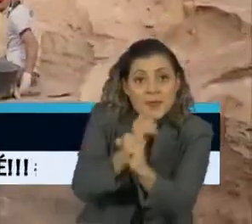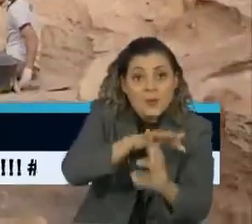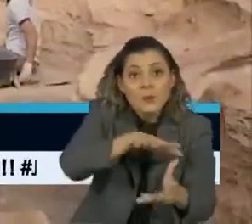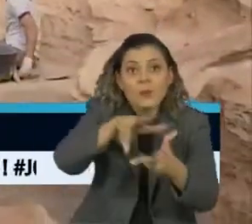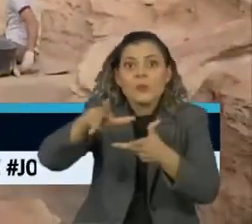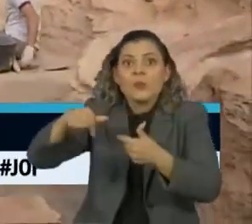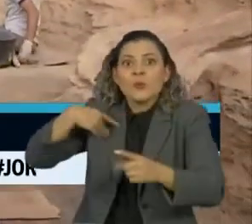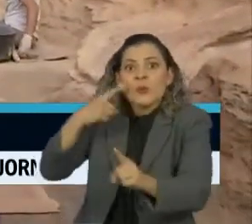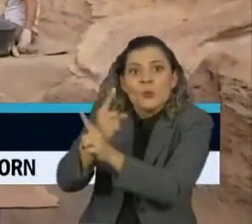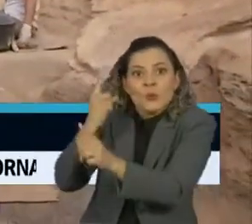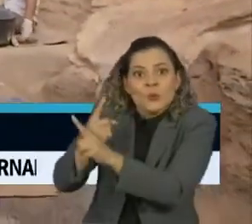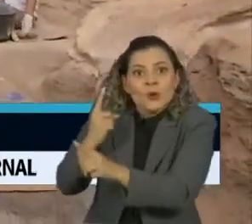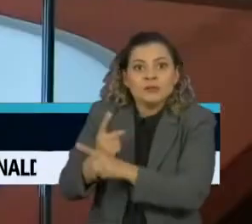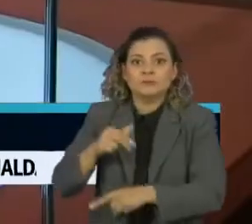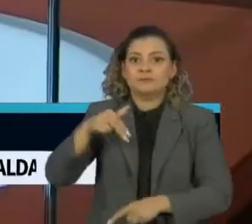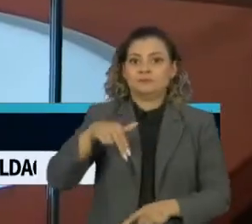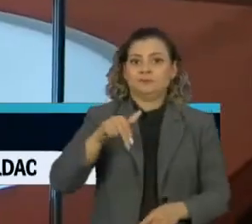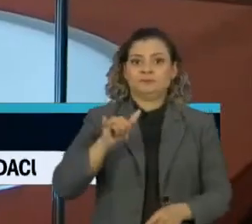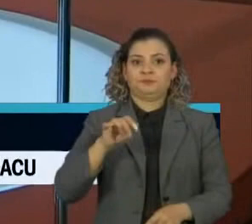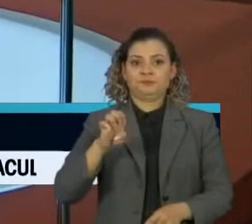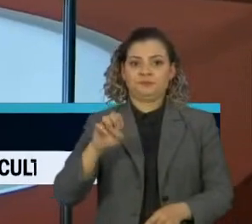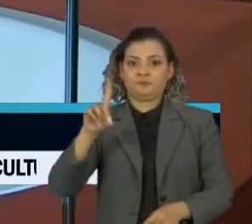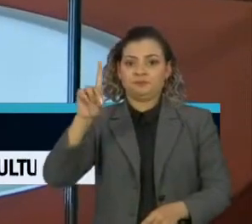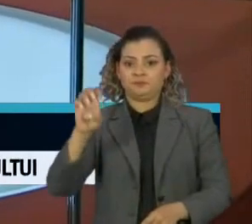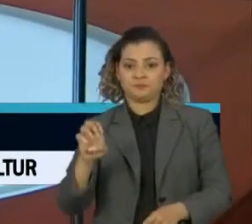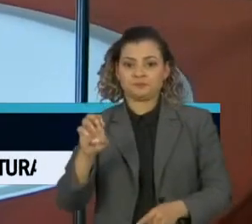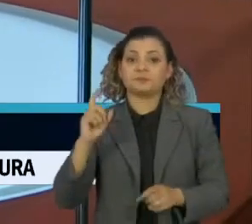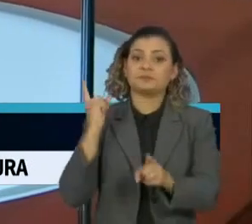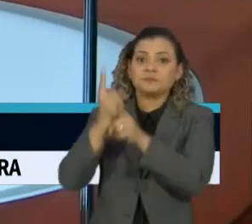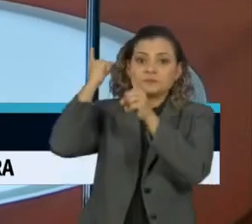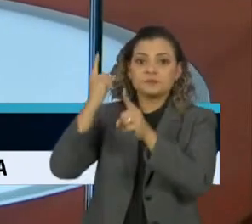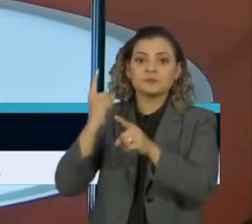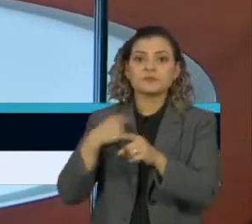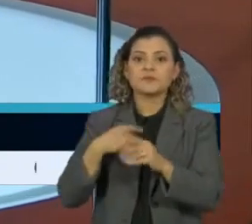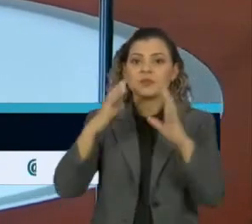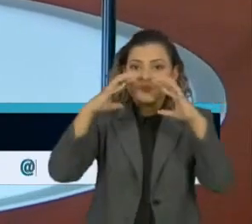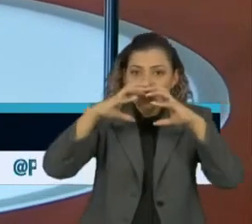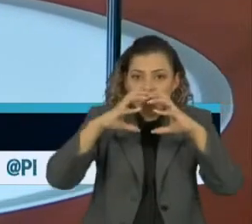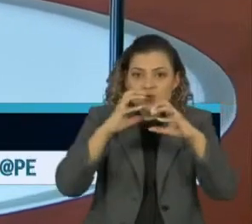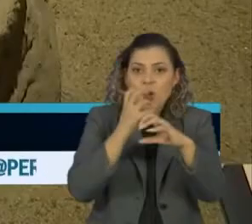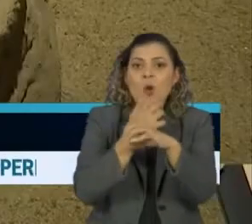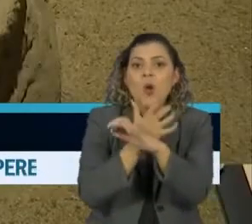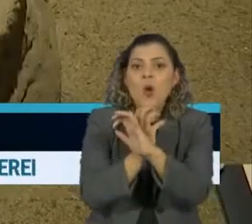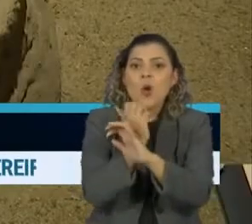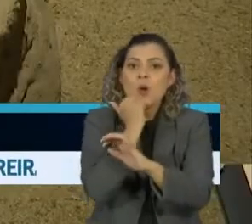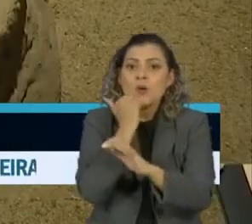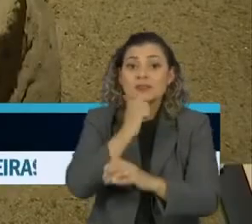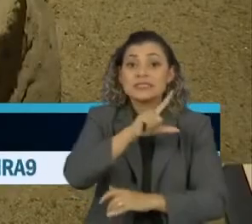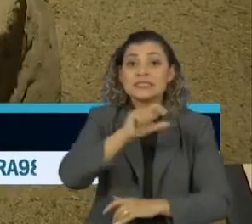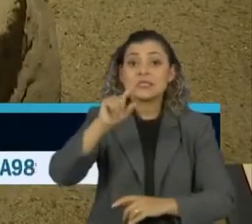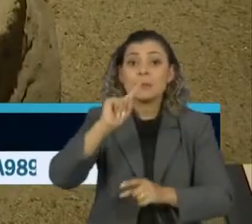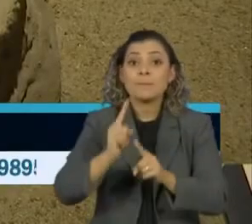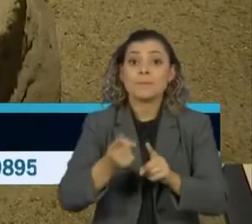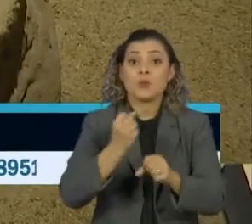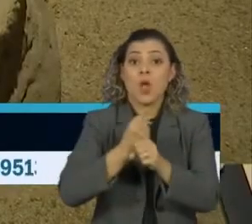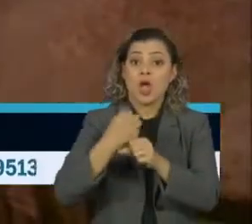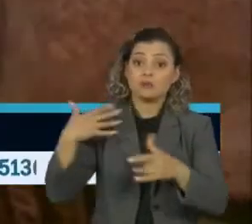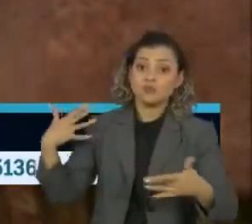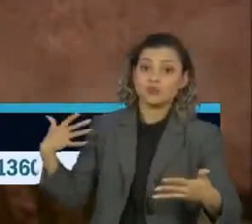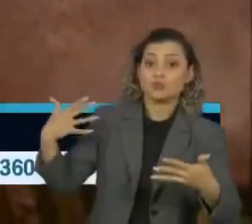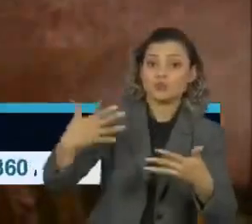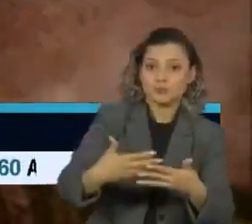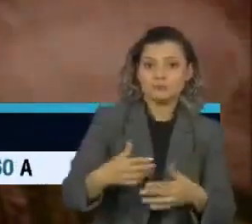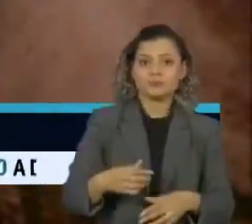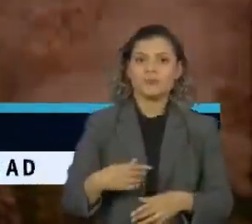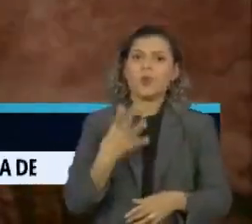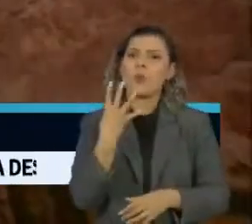Descobertas feitas por Niede e sua equipe revelam vestígios do homem pré-histórico com mais de 100 mil anos. Ao